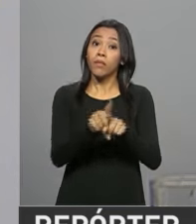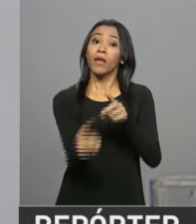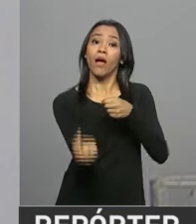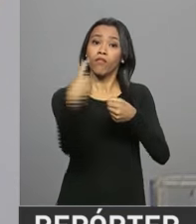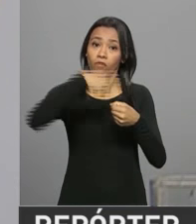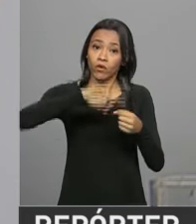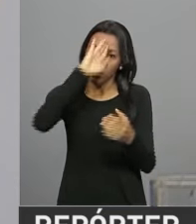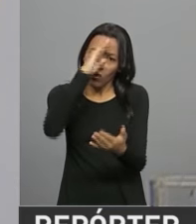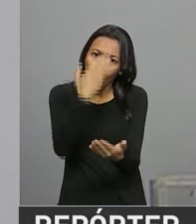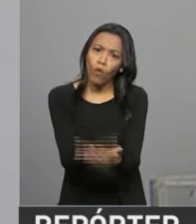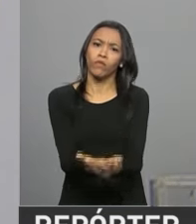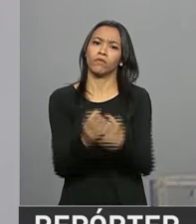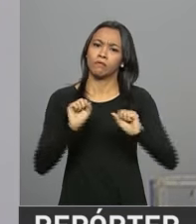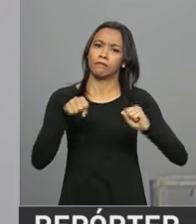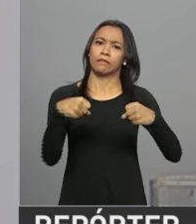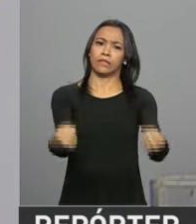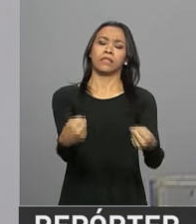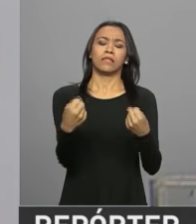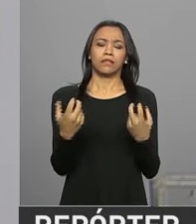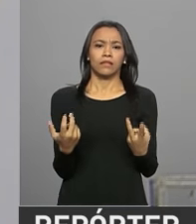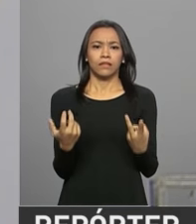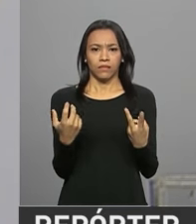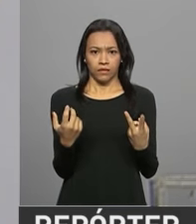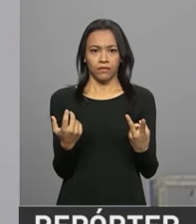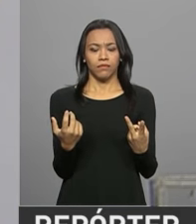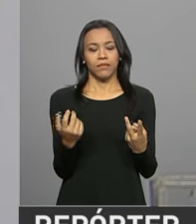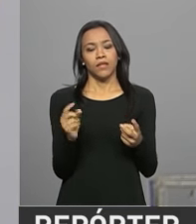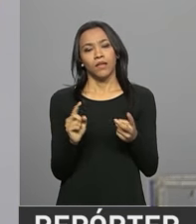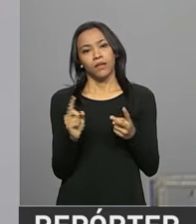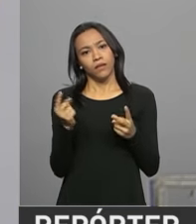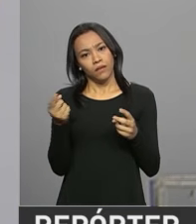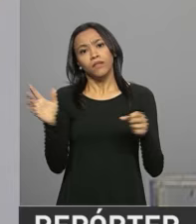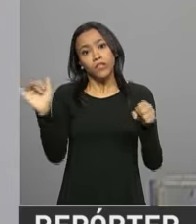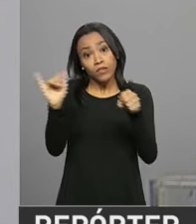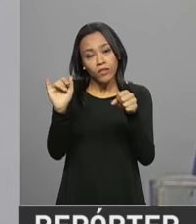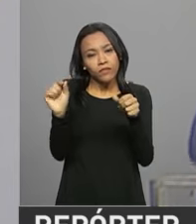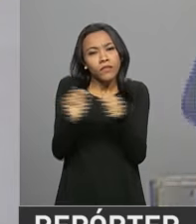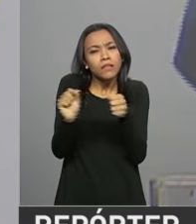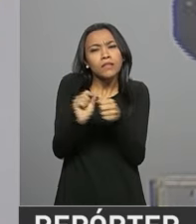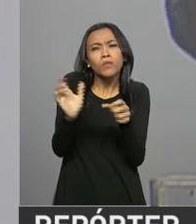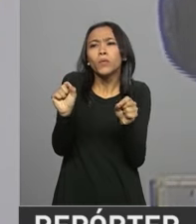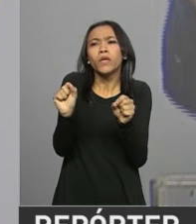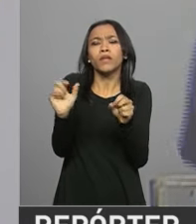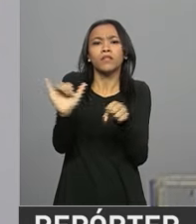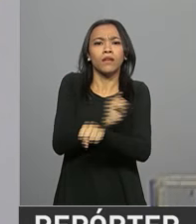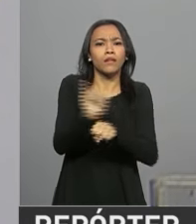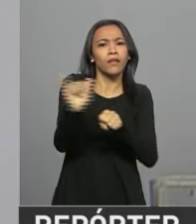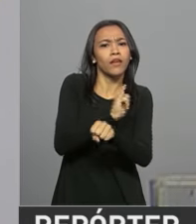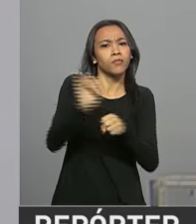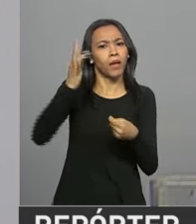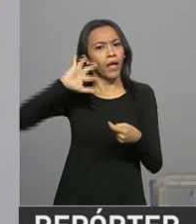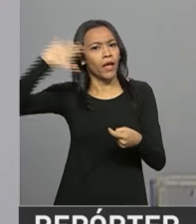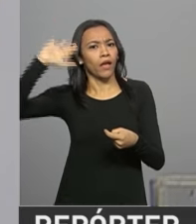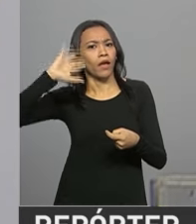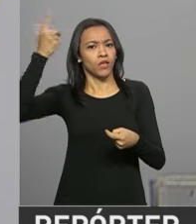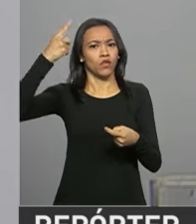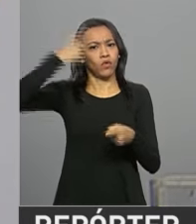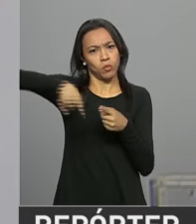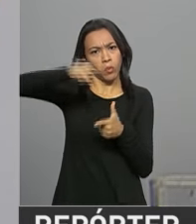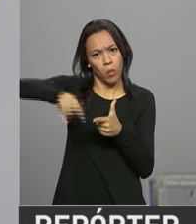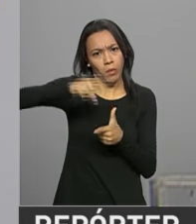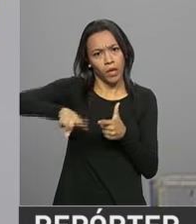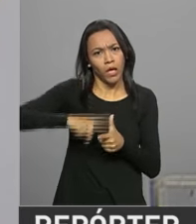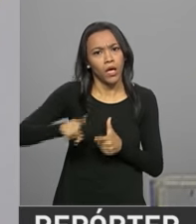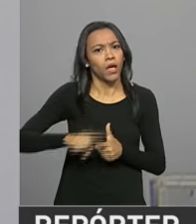né? Se não for tomar medidas que visem restaurar, por exemplo, a trajetória das